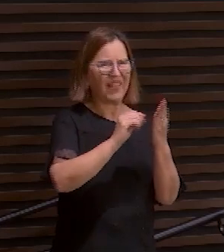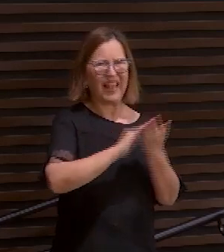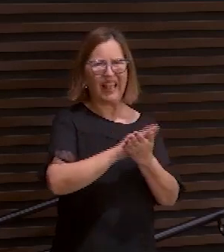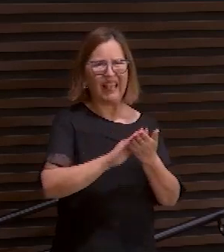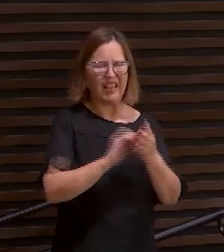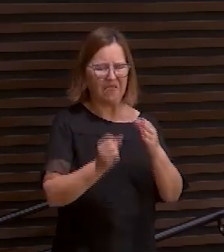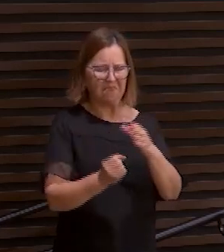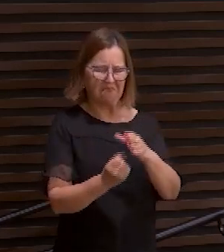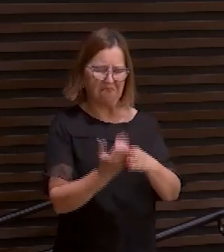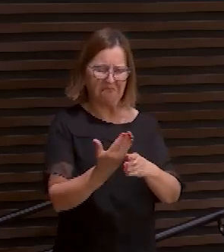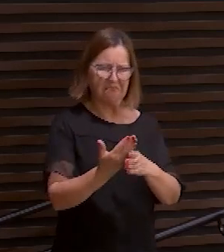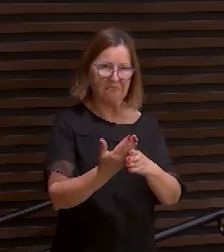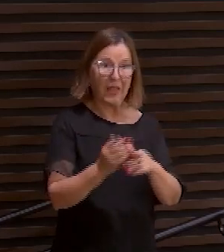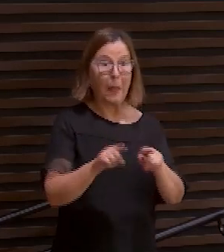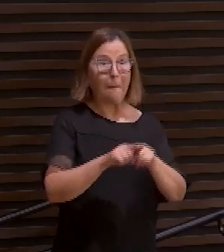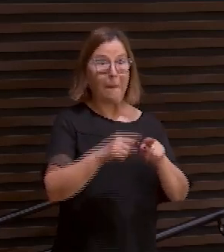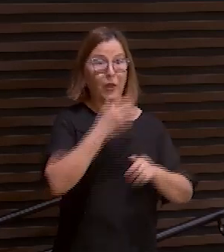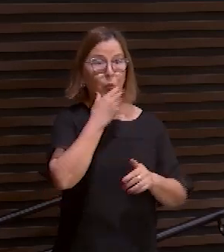Mas ele continuava